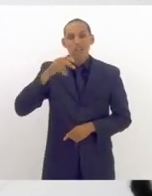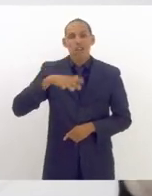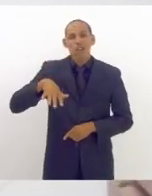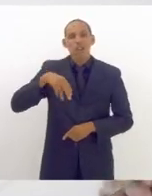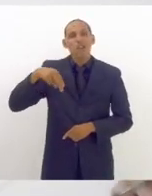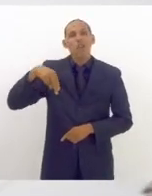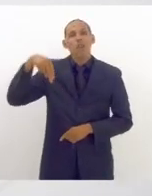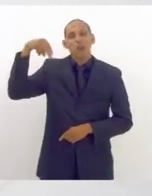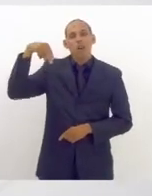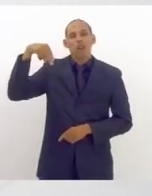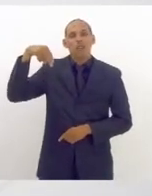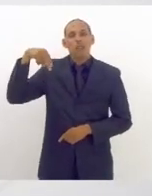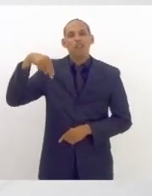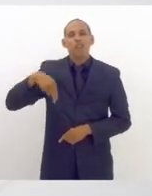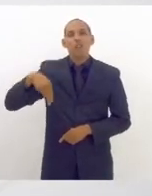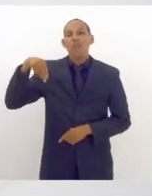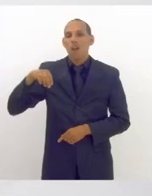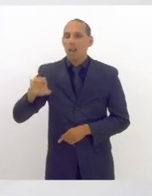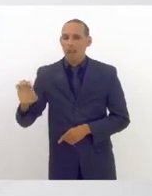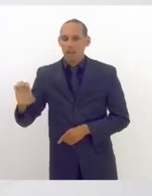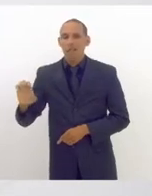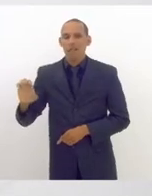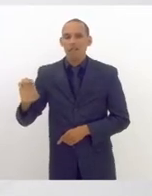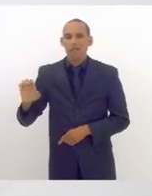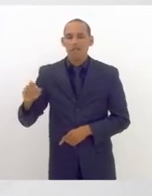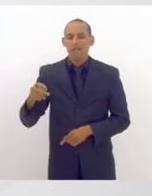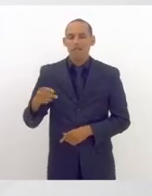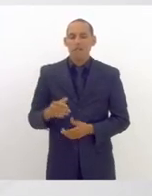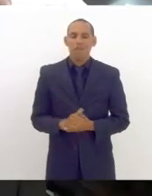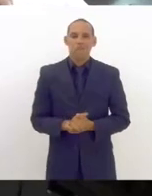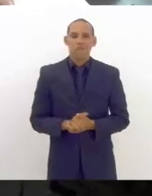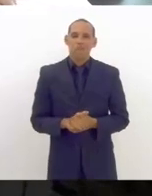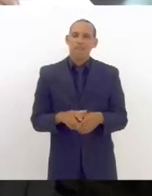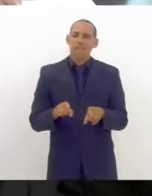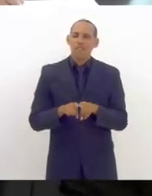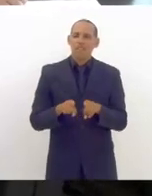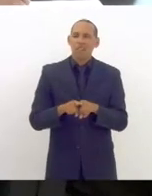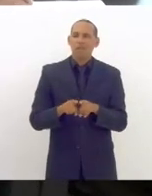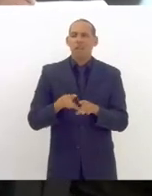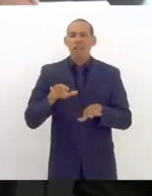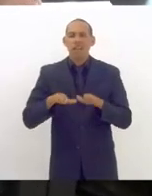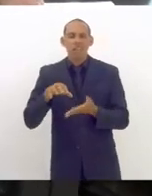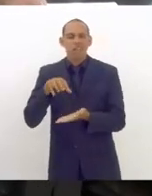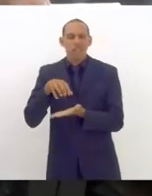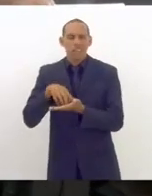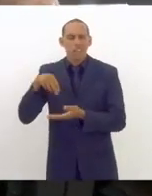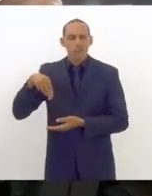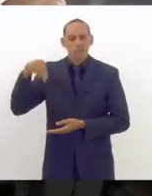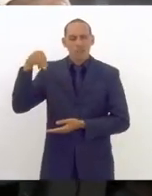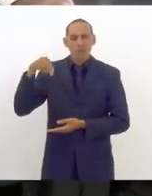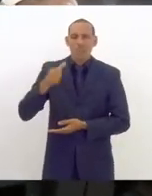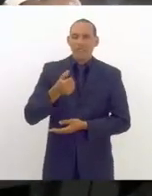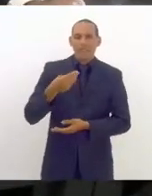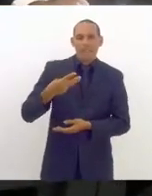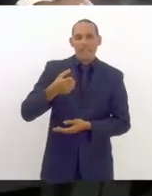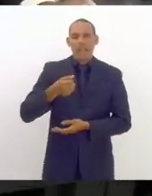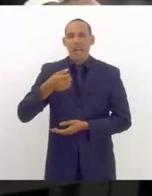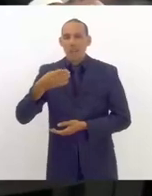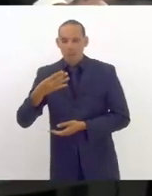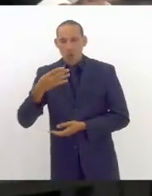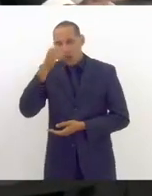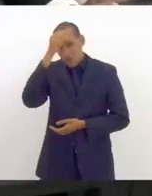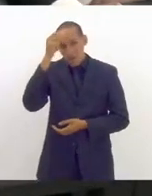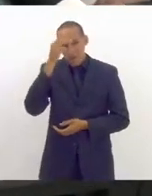e Noroeste Fluminense talvez aqui pegando ali o Centro Norte talvez aqui dos três ou 14 prefeitos e